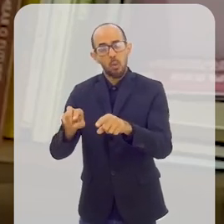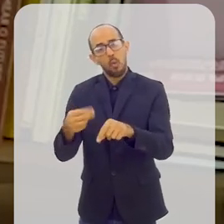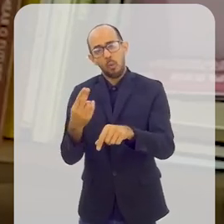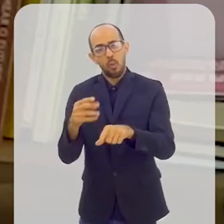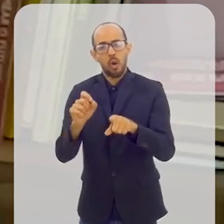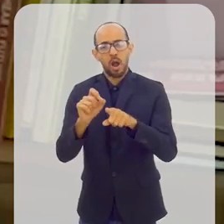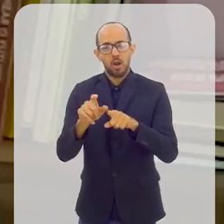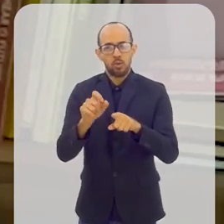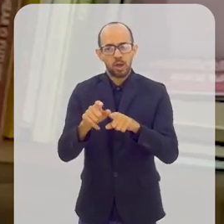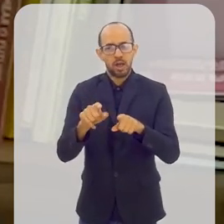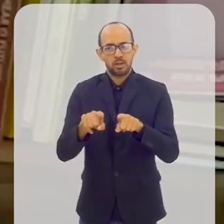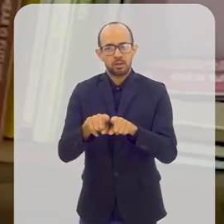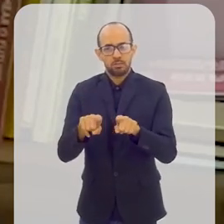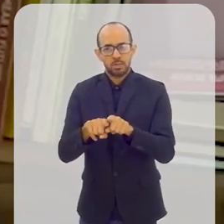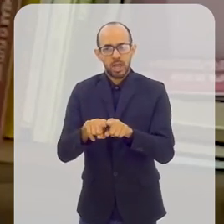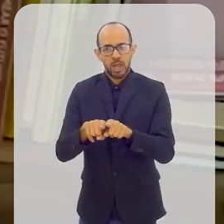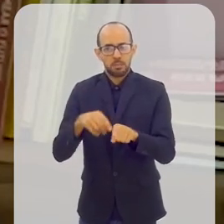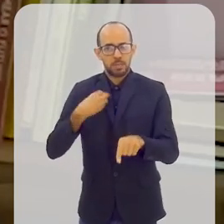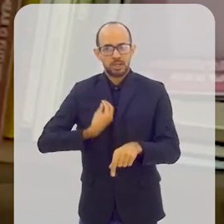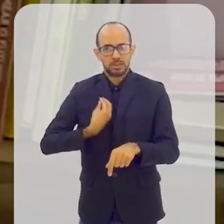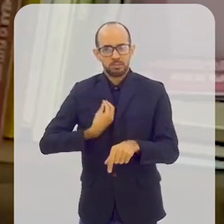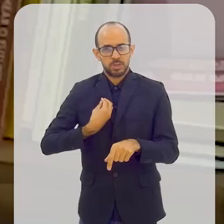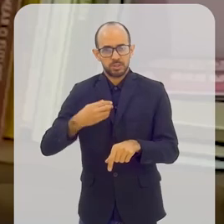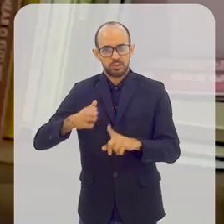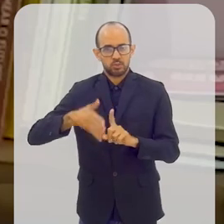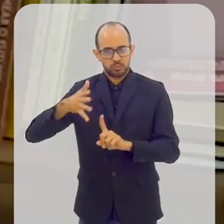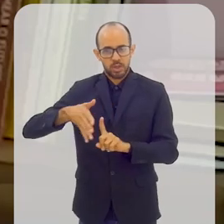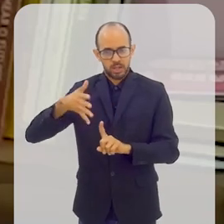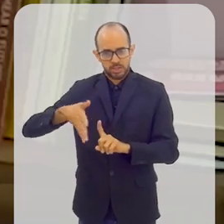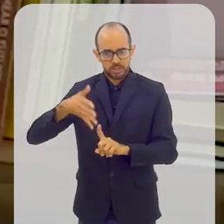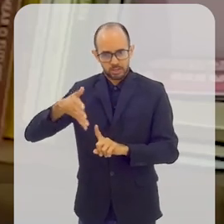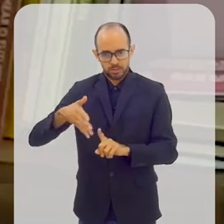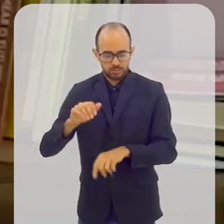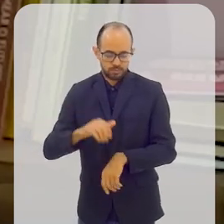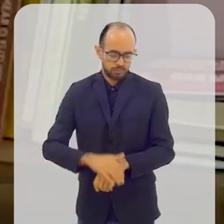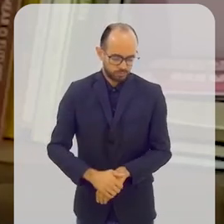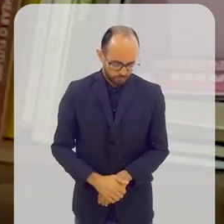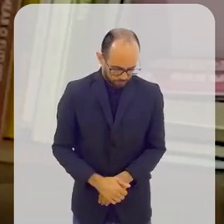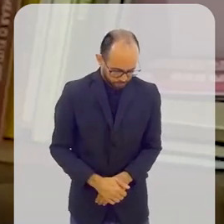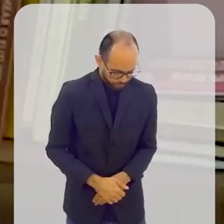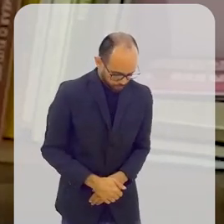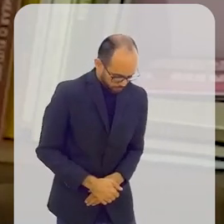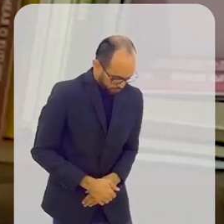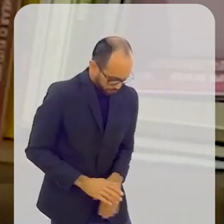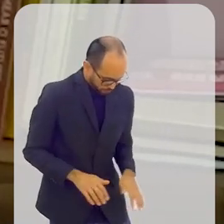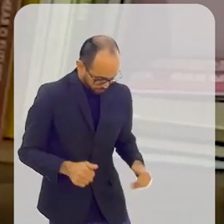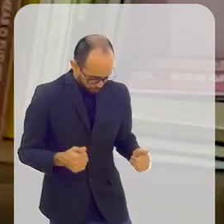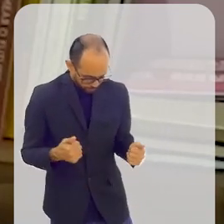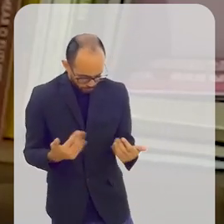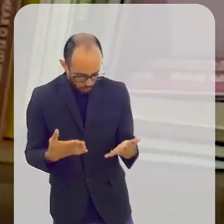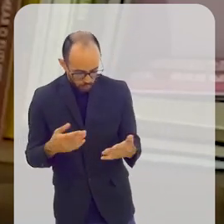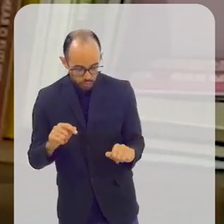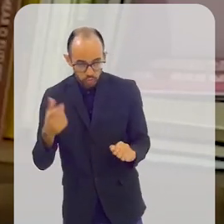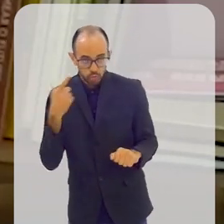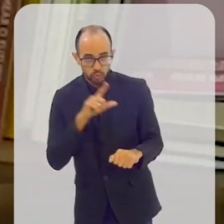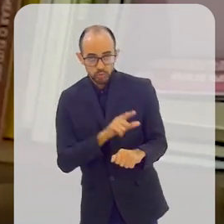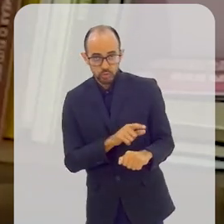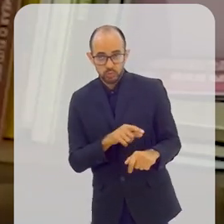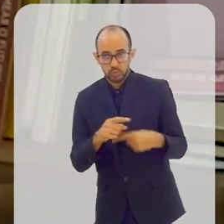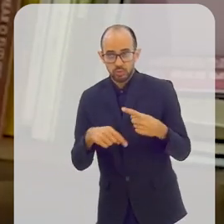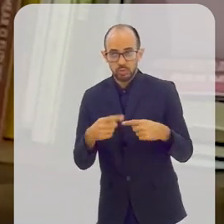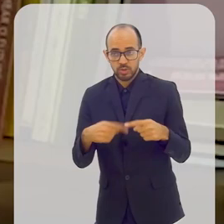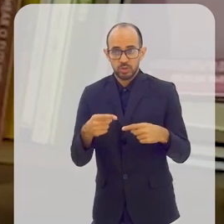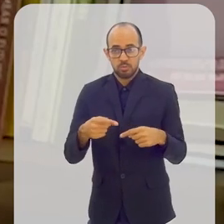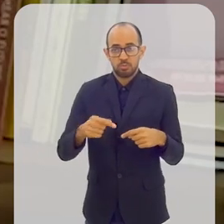ou alugar a participação dos nossos palestrantes. Bom, aí a gente já teve um âncora e